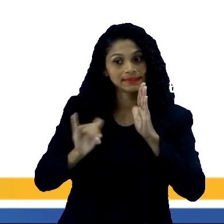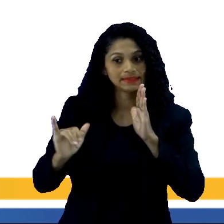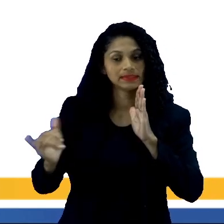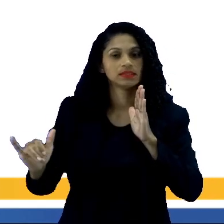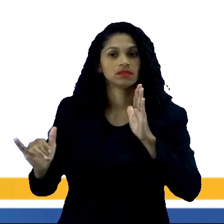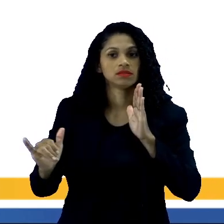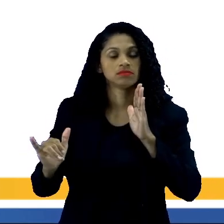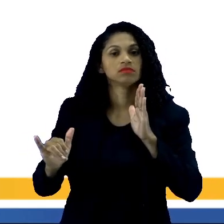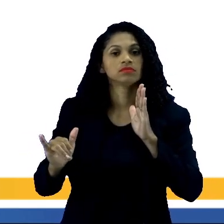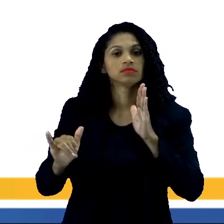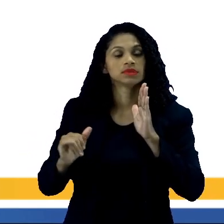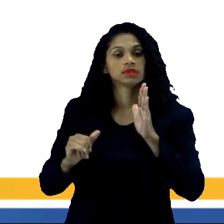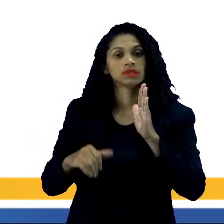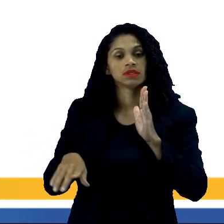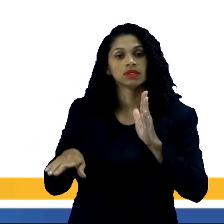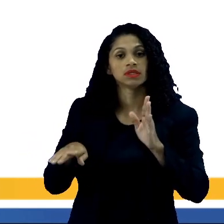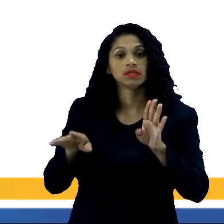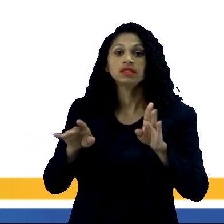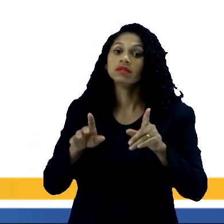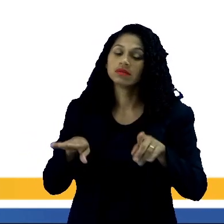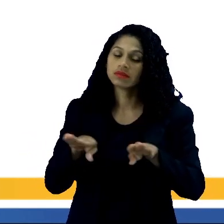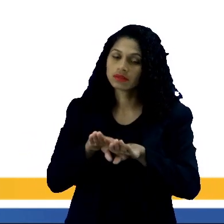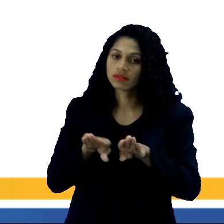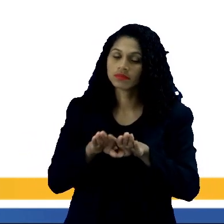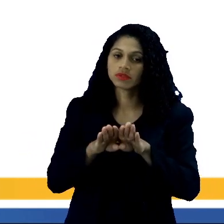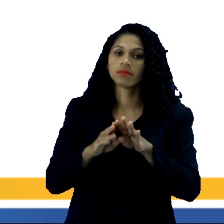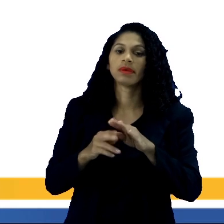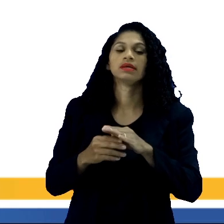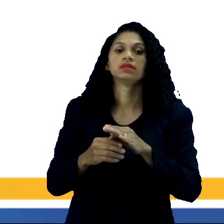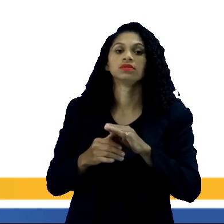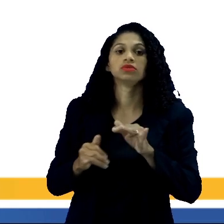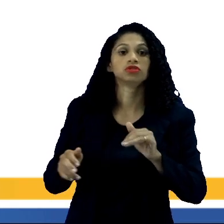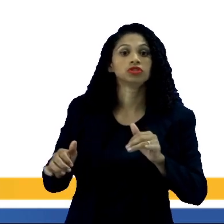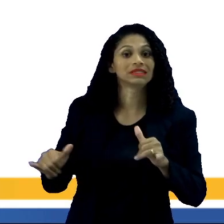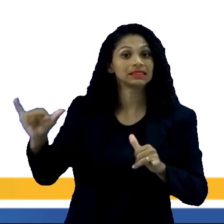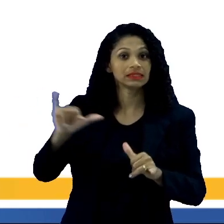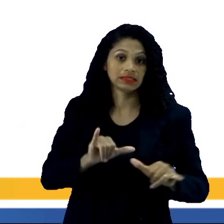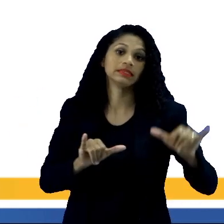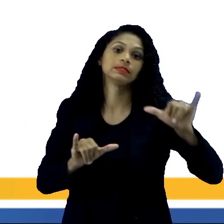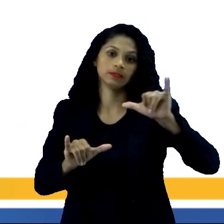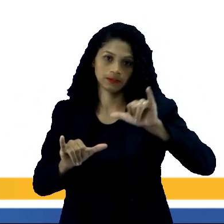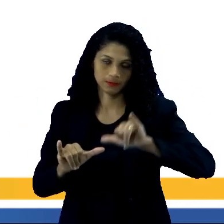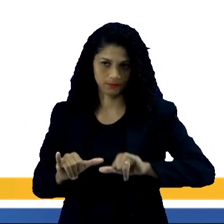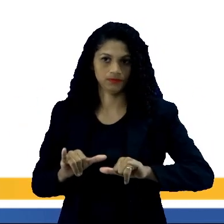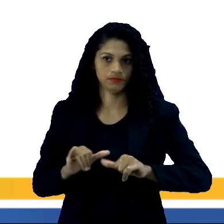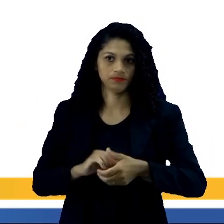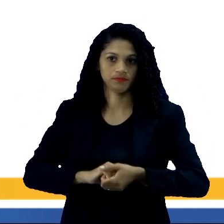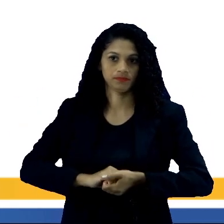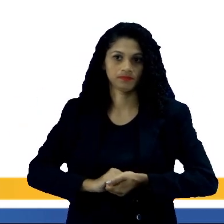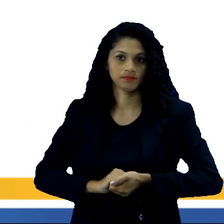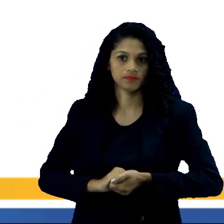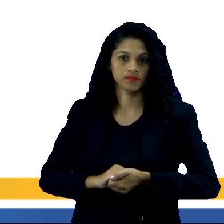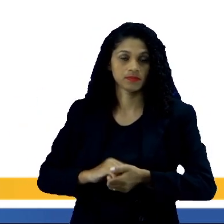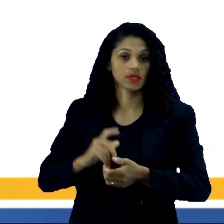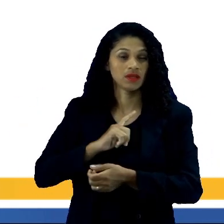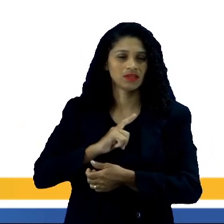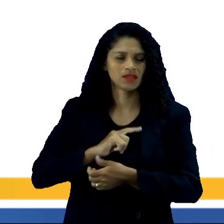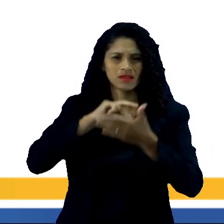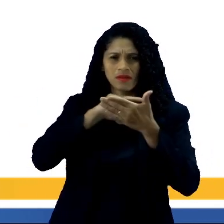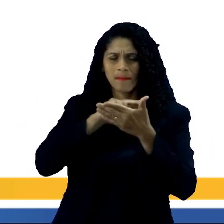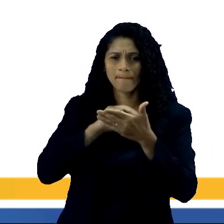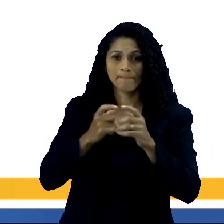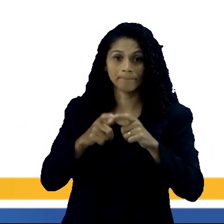e nós temos as sinapses chamadas de químicas. Como vocês podem ver na imagem, nas sinapses químicas, eu tenho mais